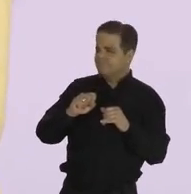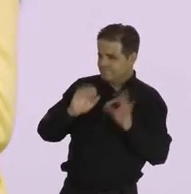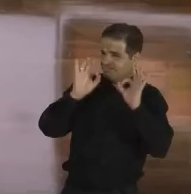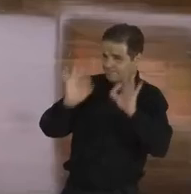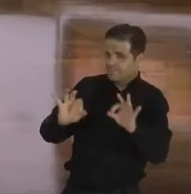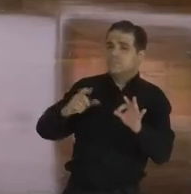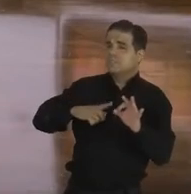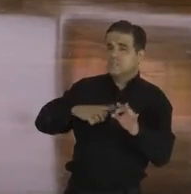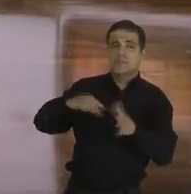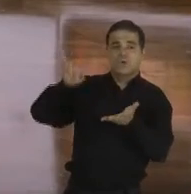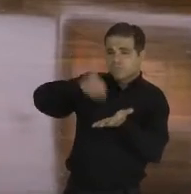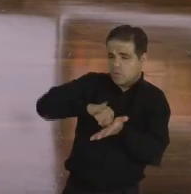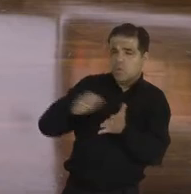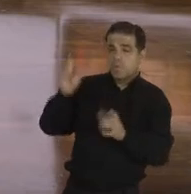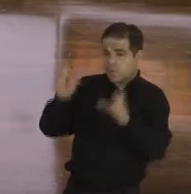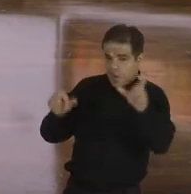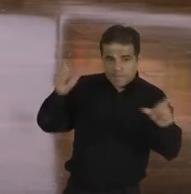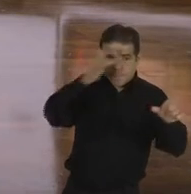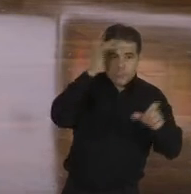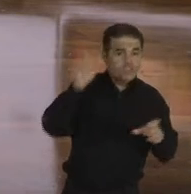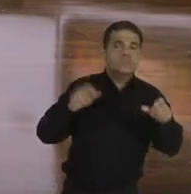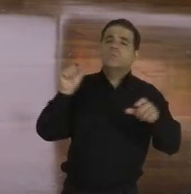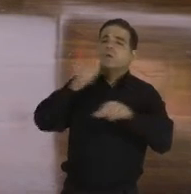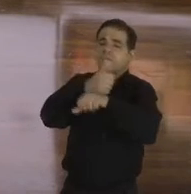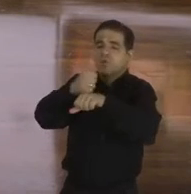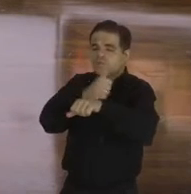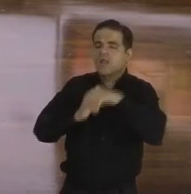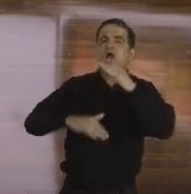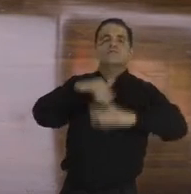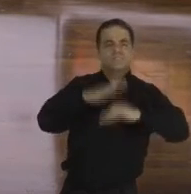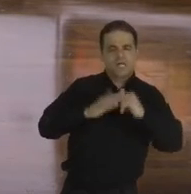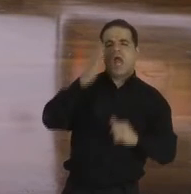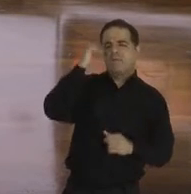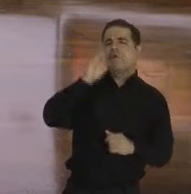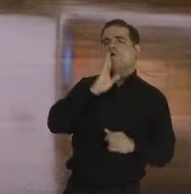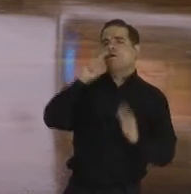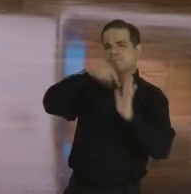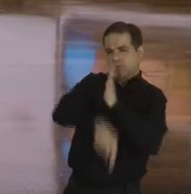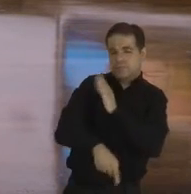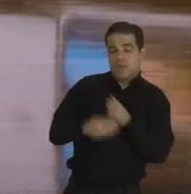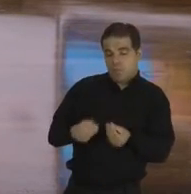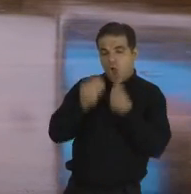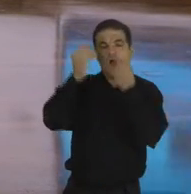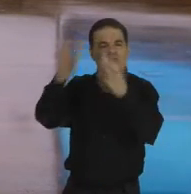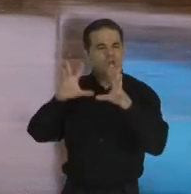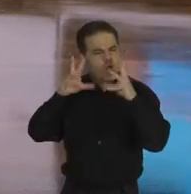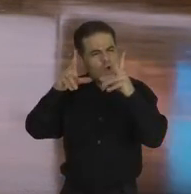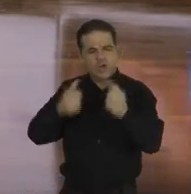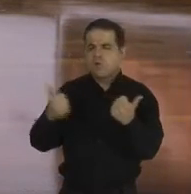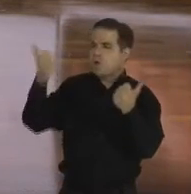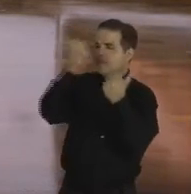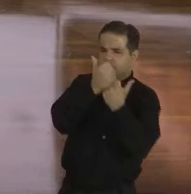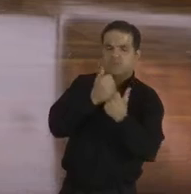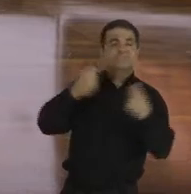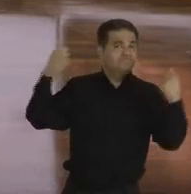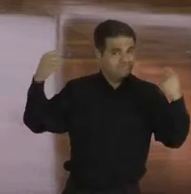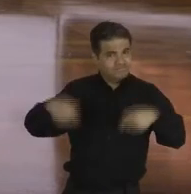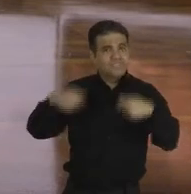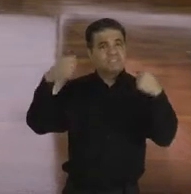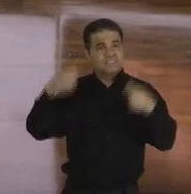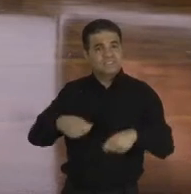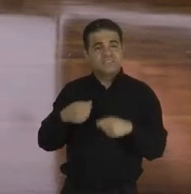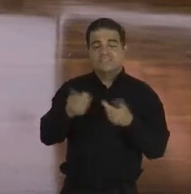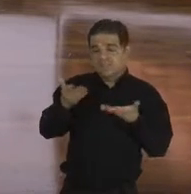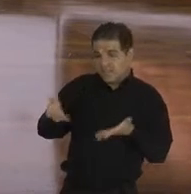Experience senta com profissionais altamente capacitados para oferecer todo suporte necessário